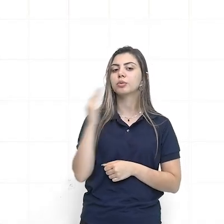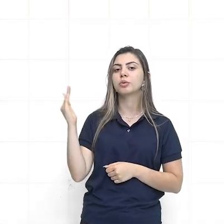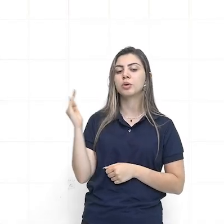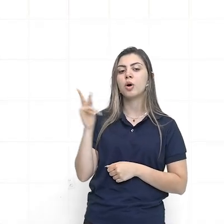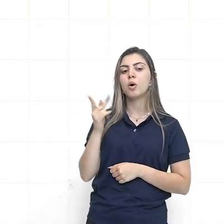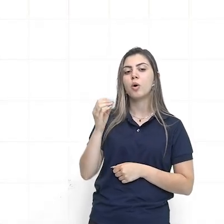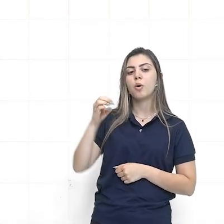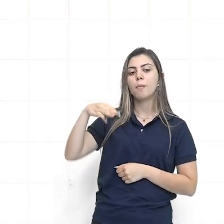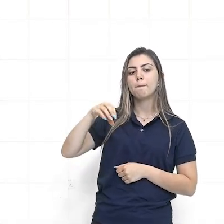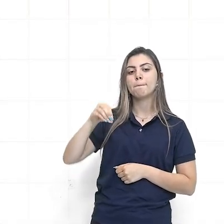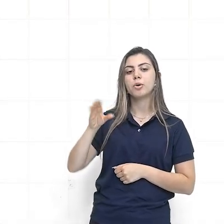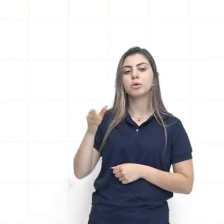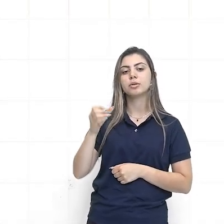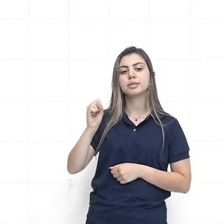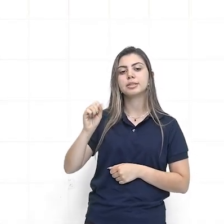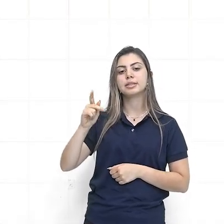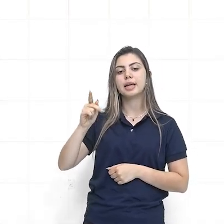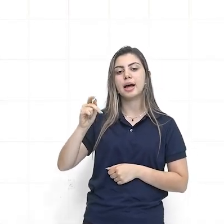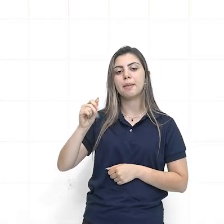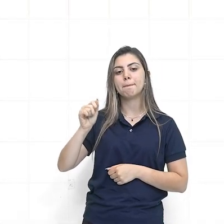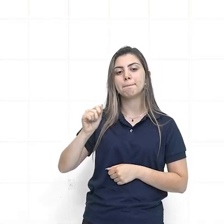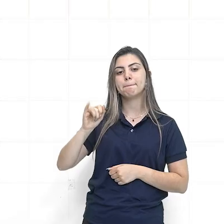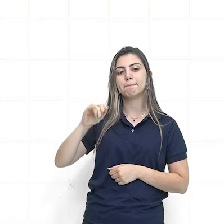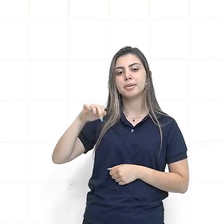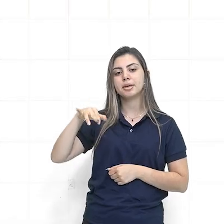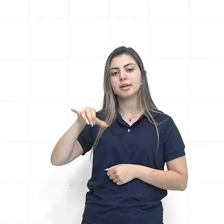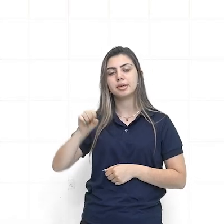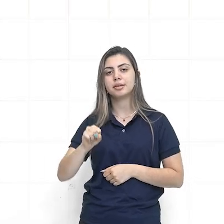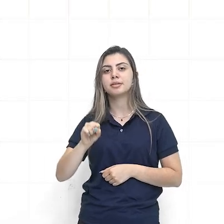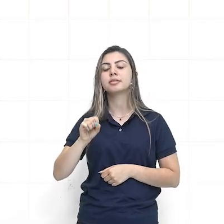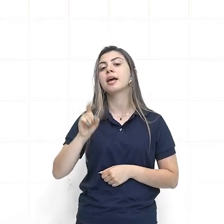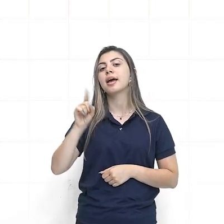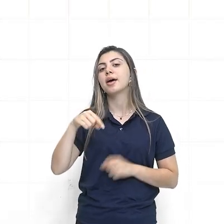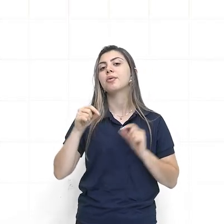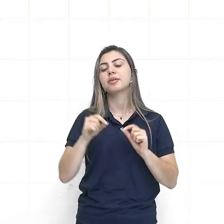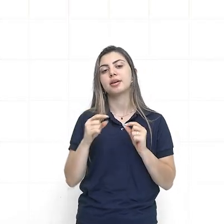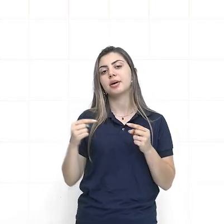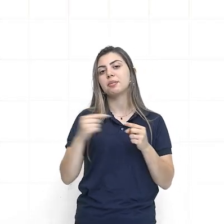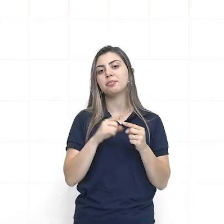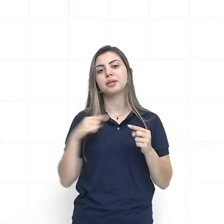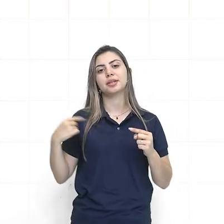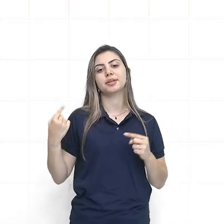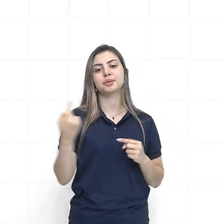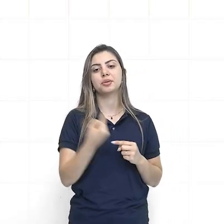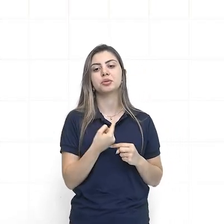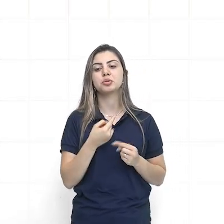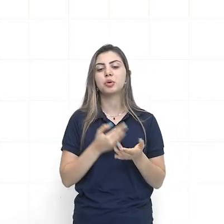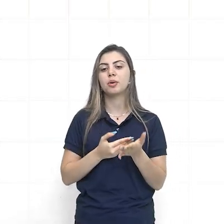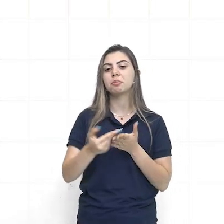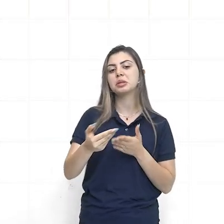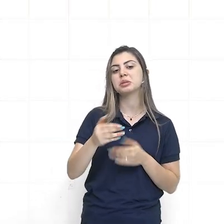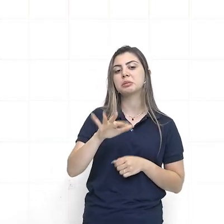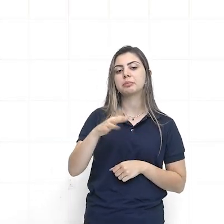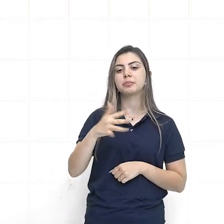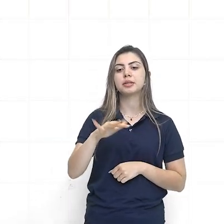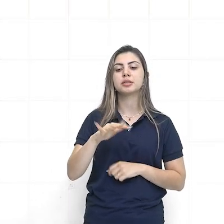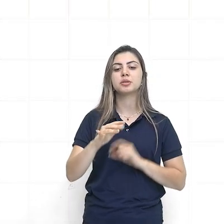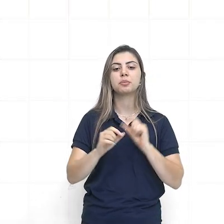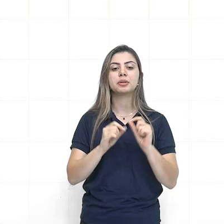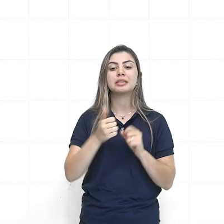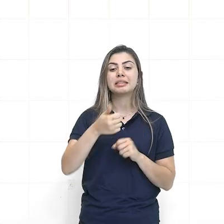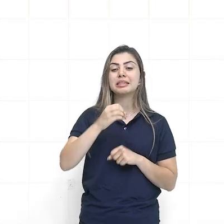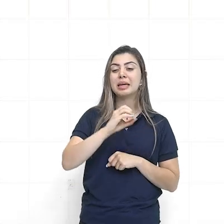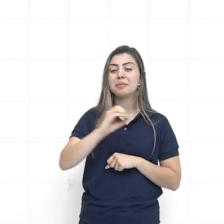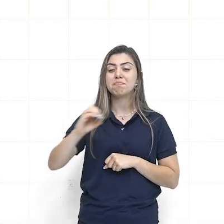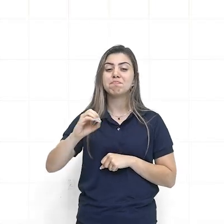tá? Que é, então, a espécie da qual fazemos parte. Teria se originado, então, há mais ou menos